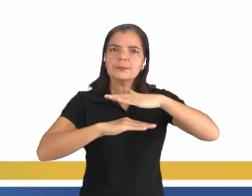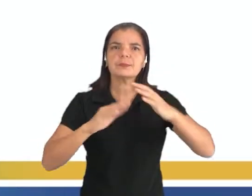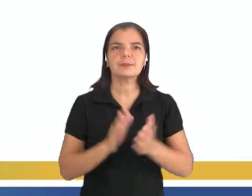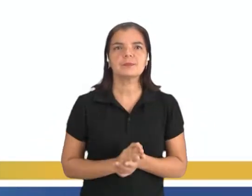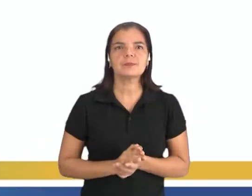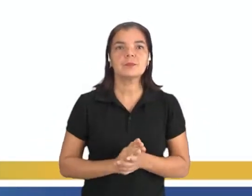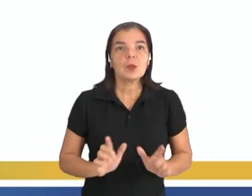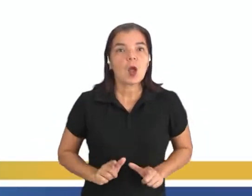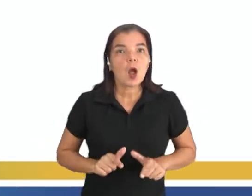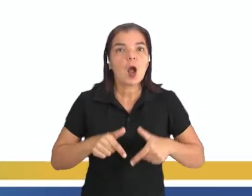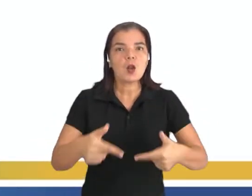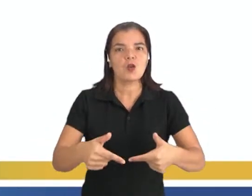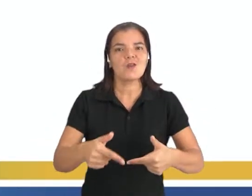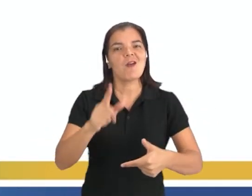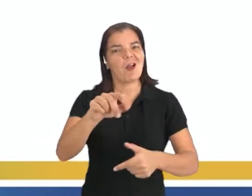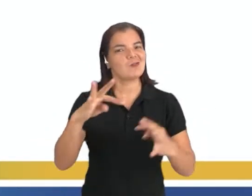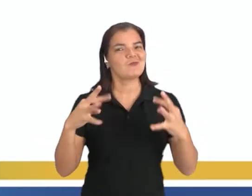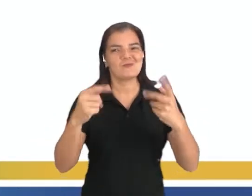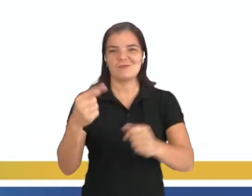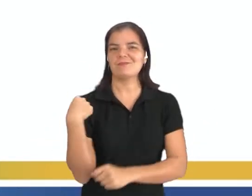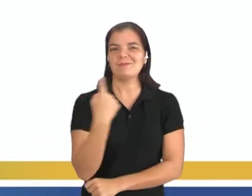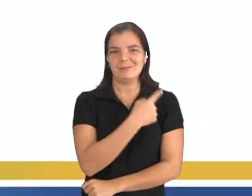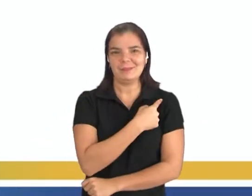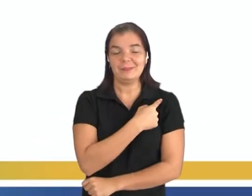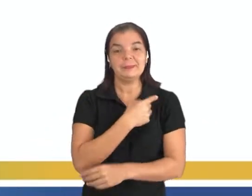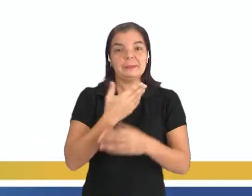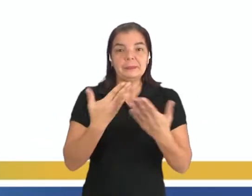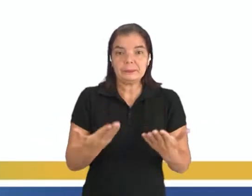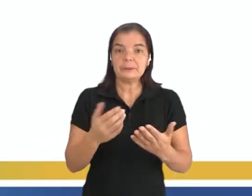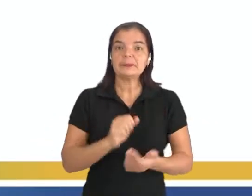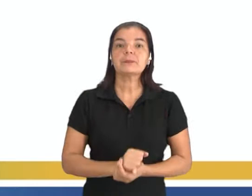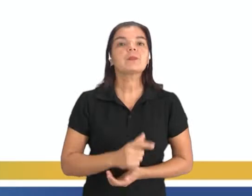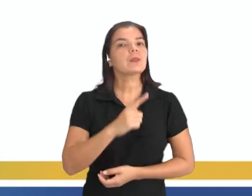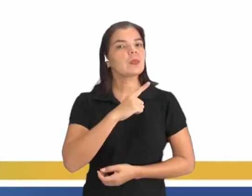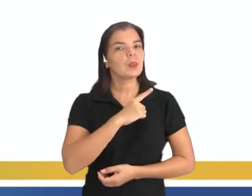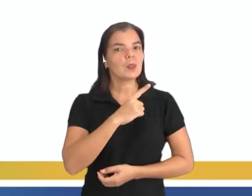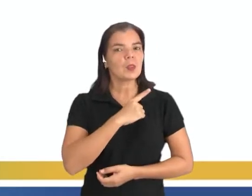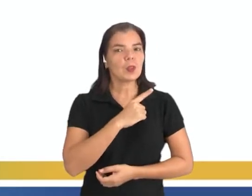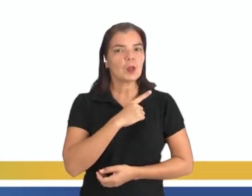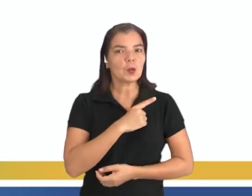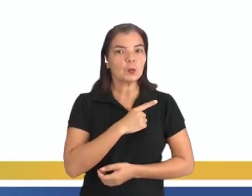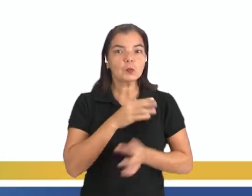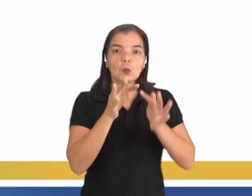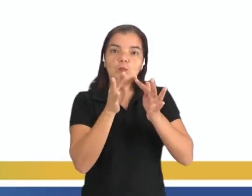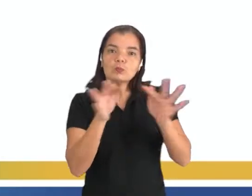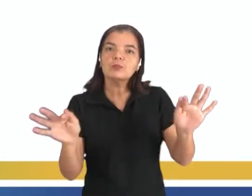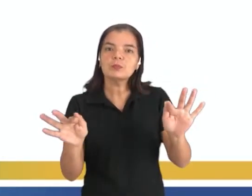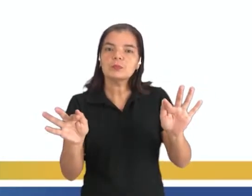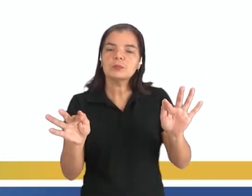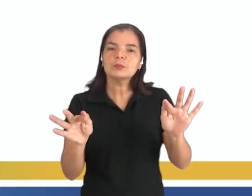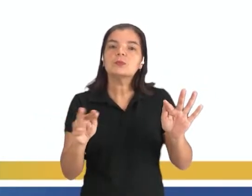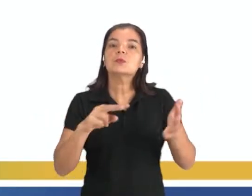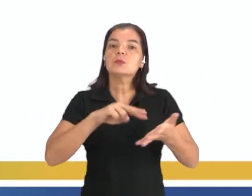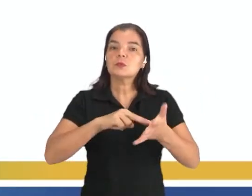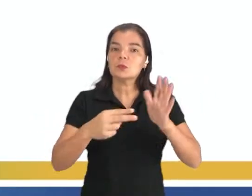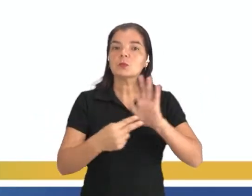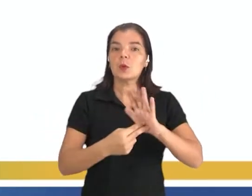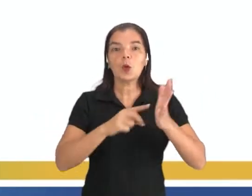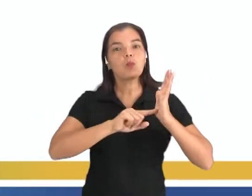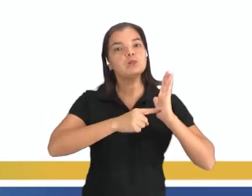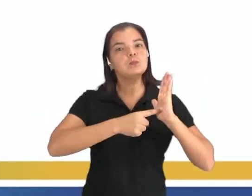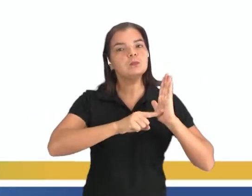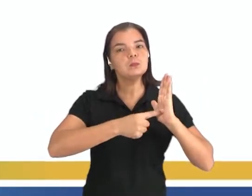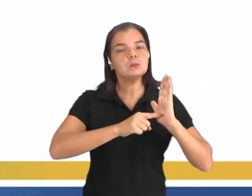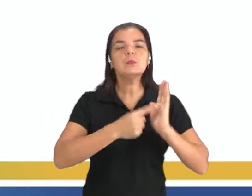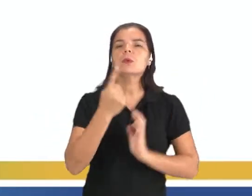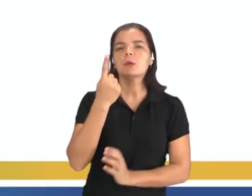A luta é de todos nós. Bom, temos ali um período. Ele está marcado pelo ponto.